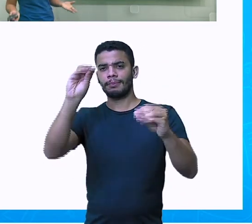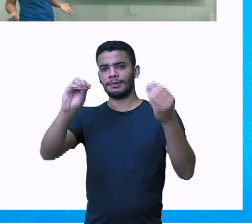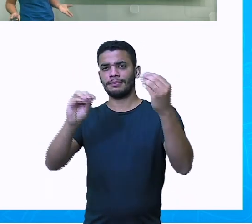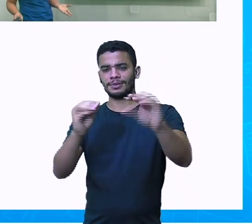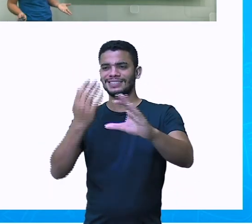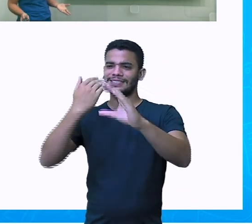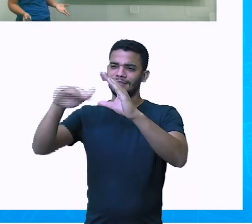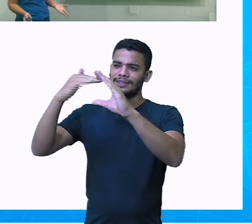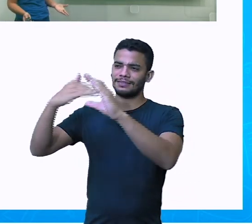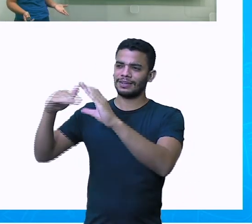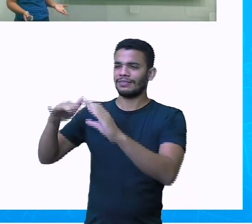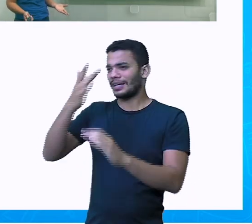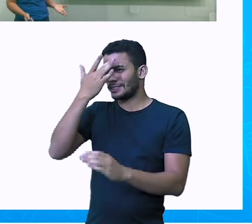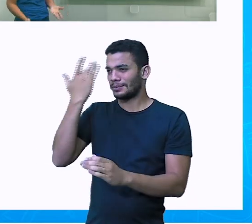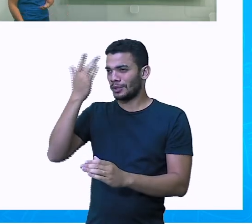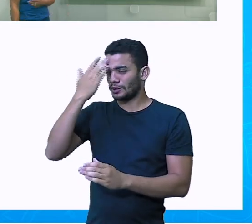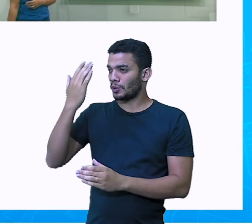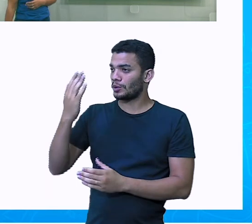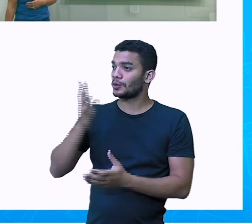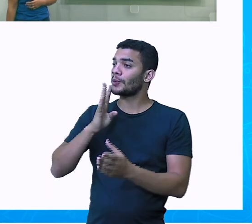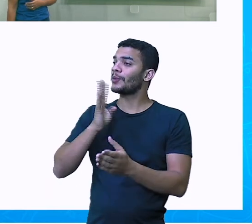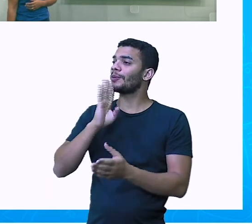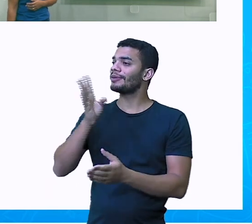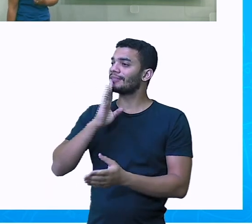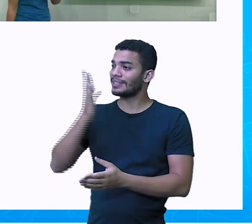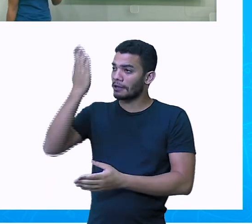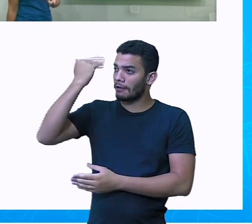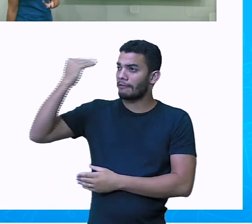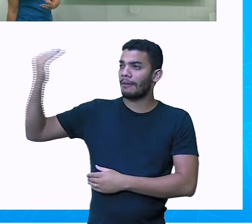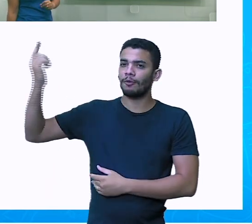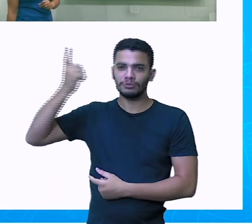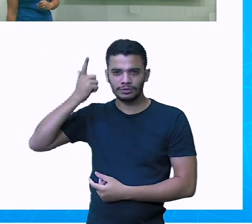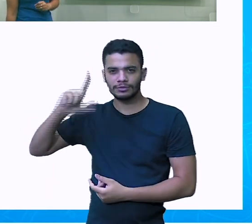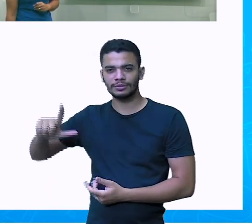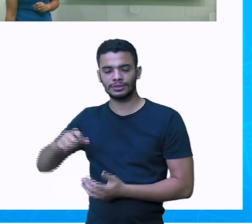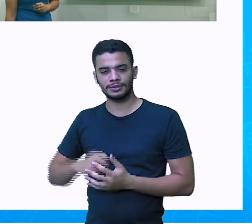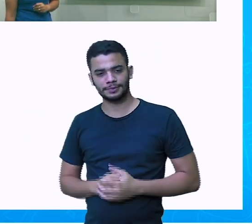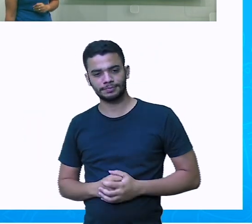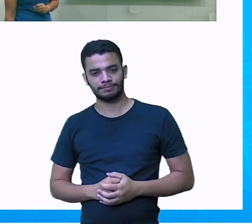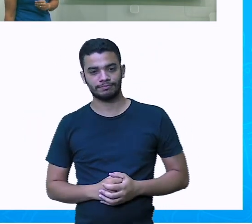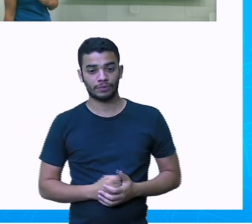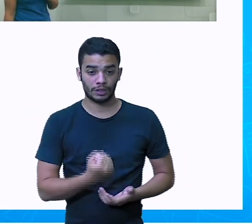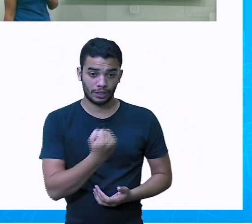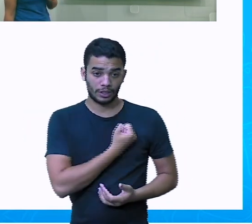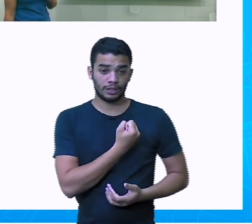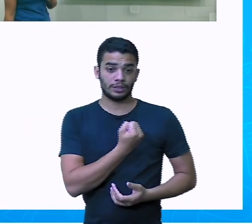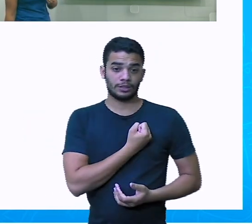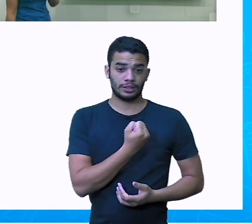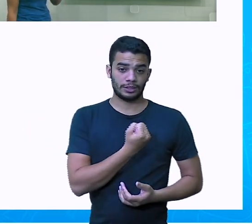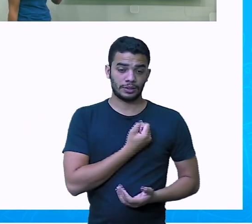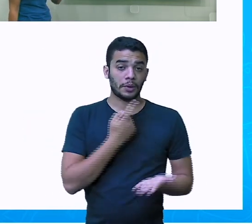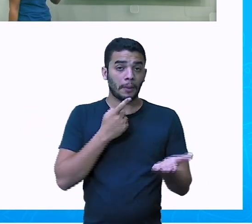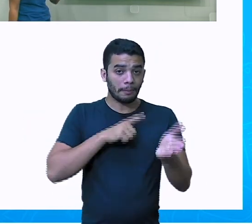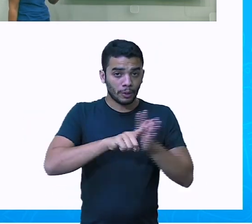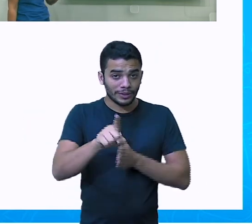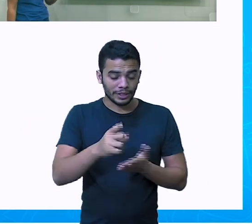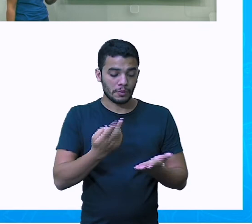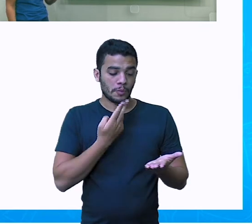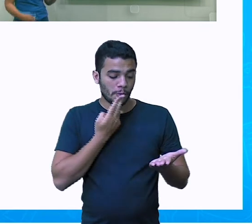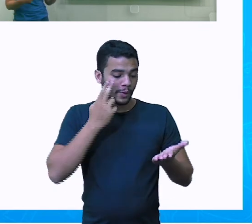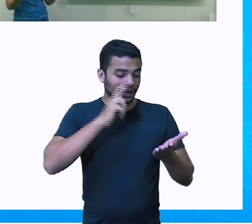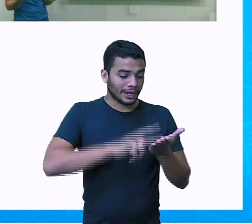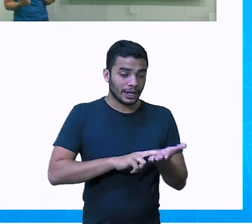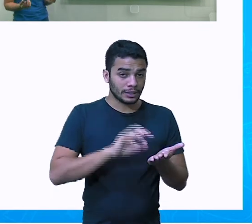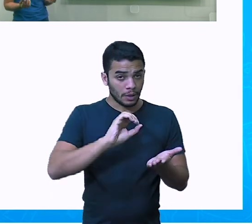para ele poder ser rico e famoso. E no 3, eu perguntei, ele está escrevendo uma